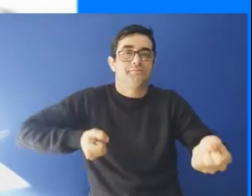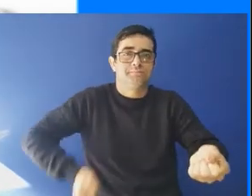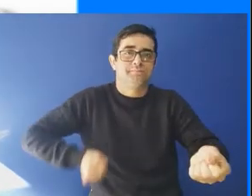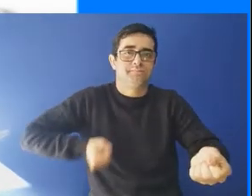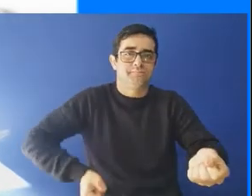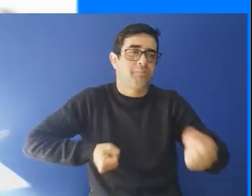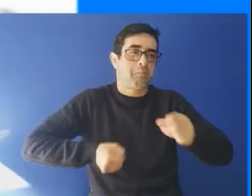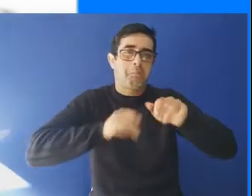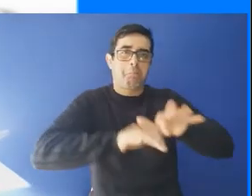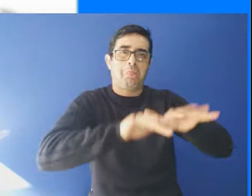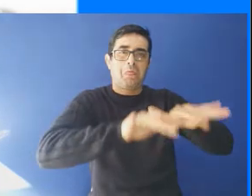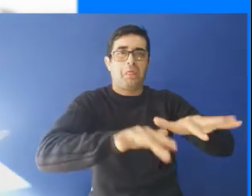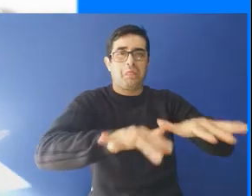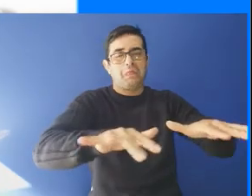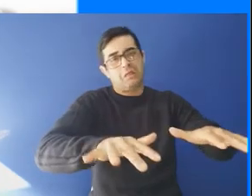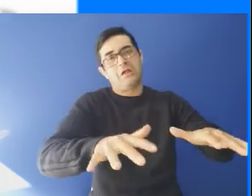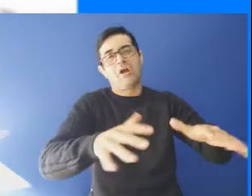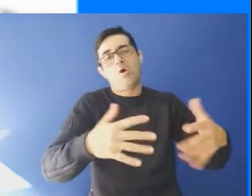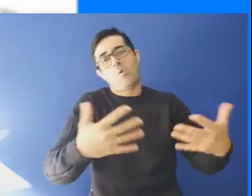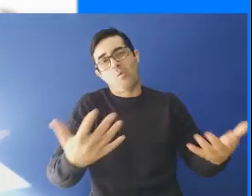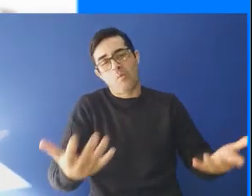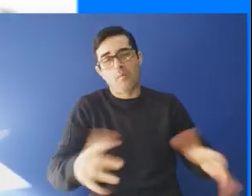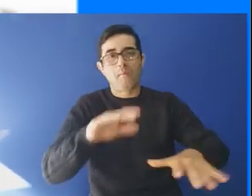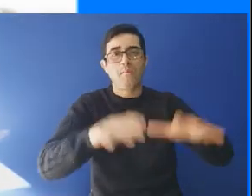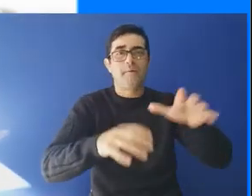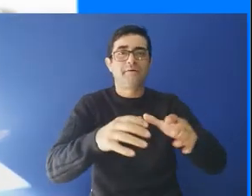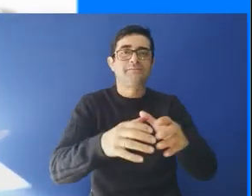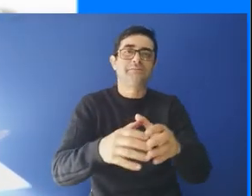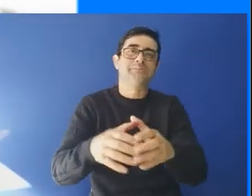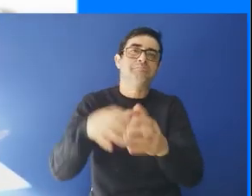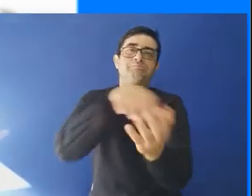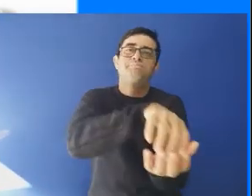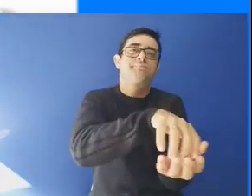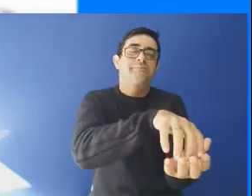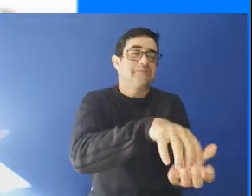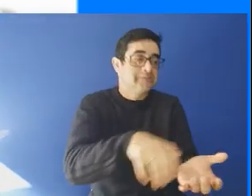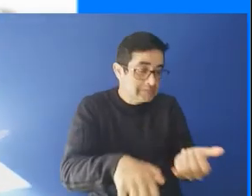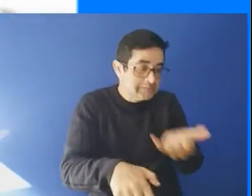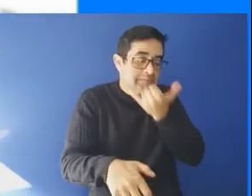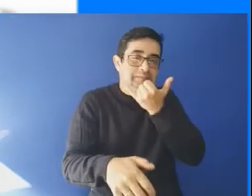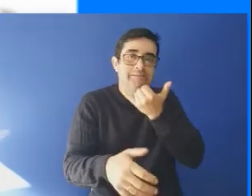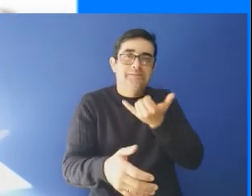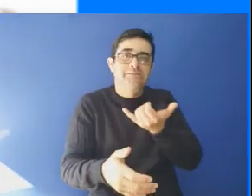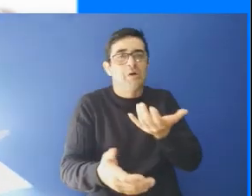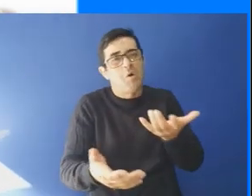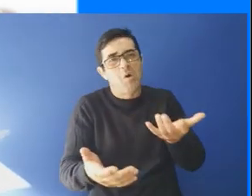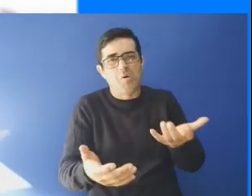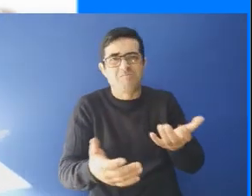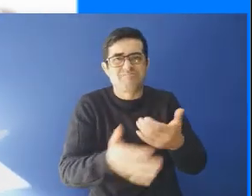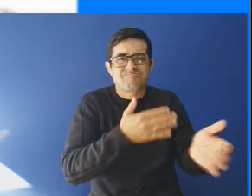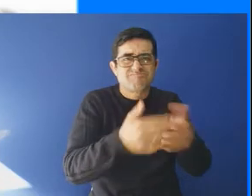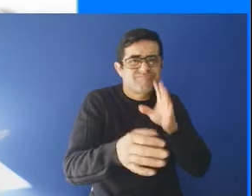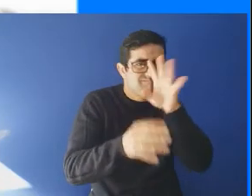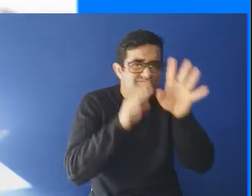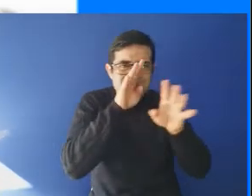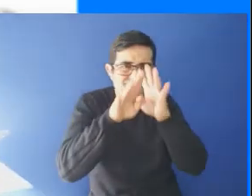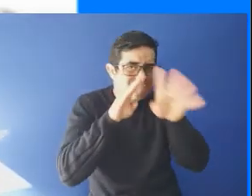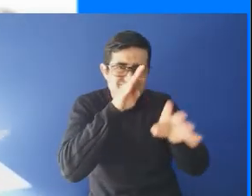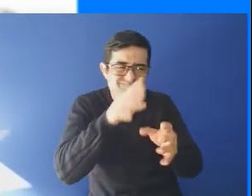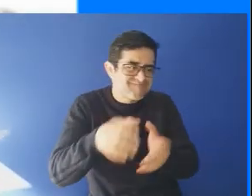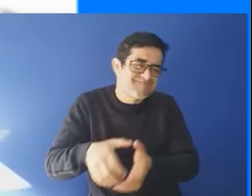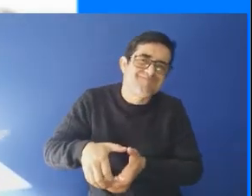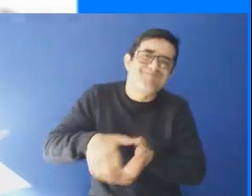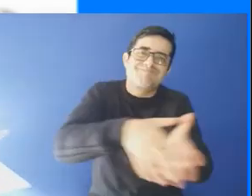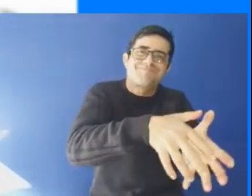usando diretamente uma substância, como acontece na aplicação de pesticidas na agricultura, ou então por derramamentos